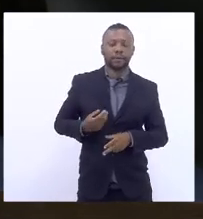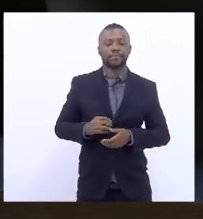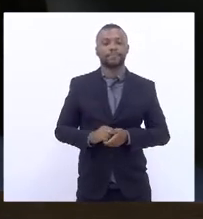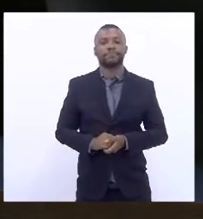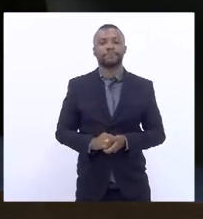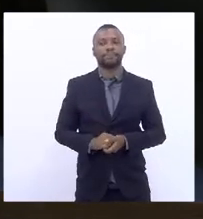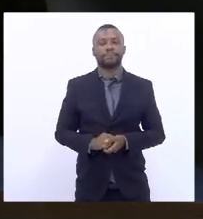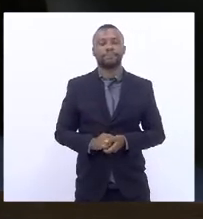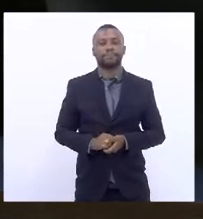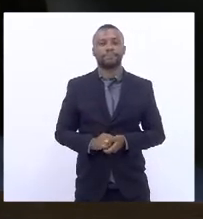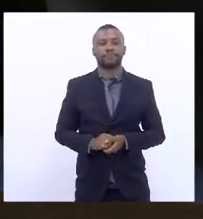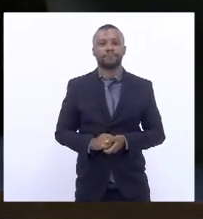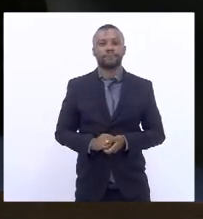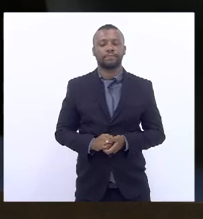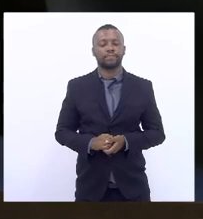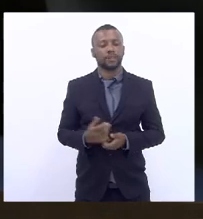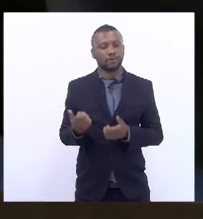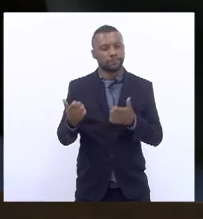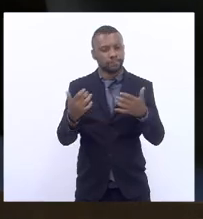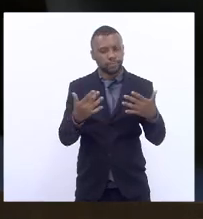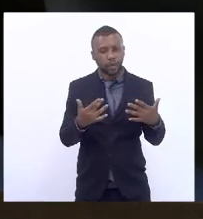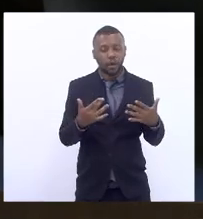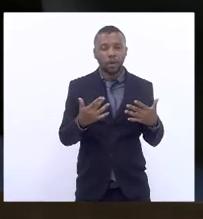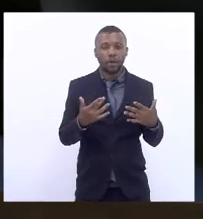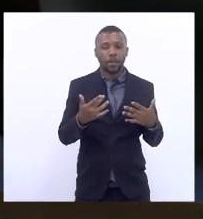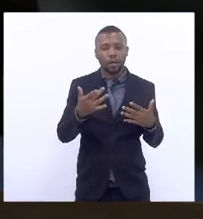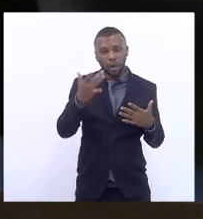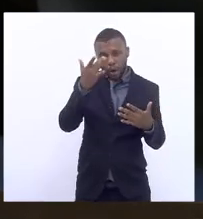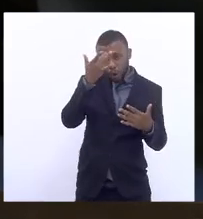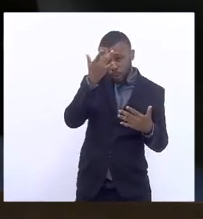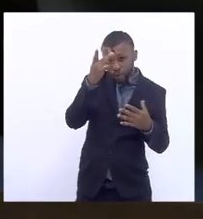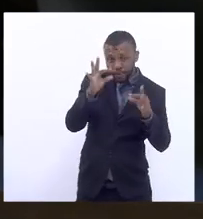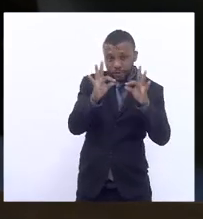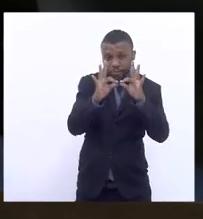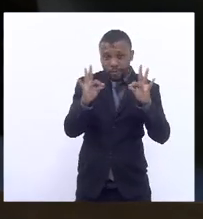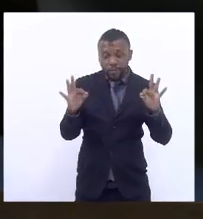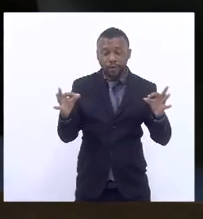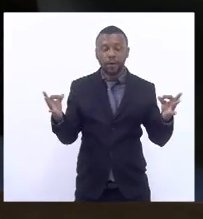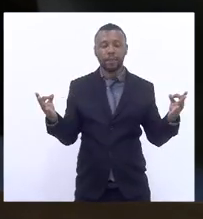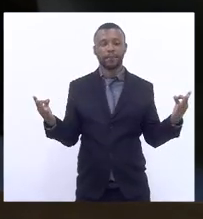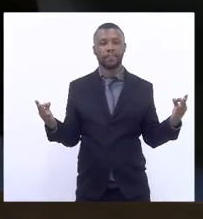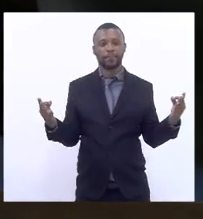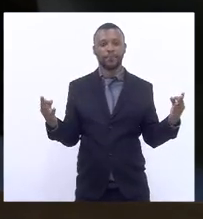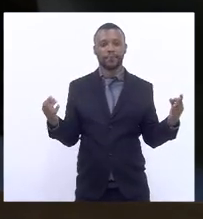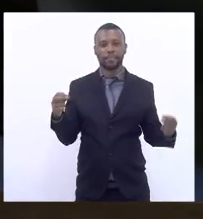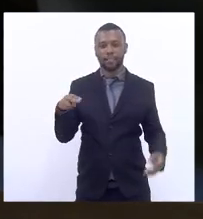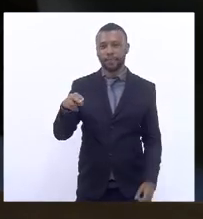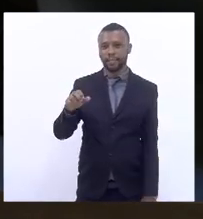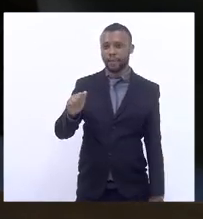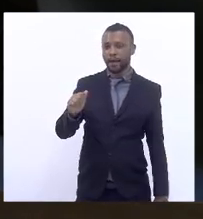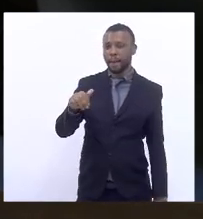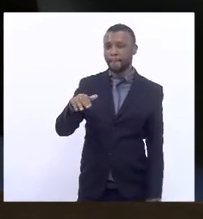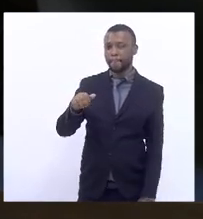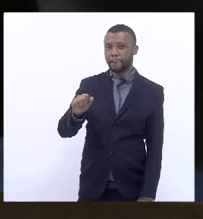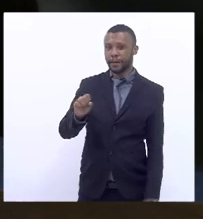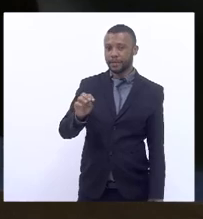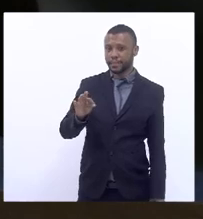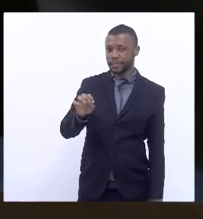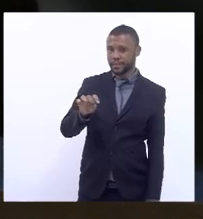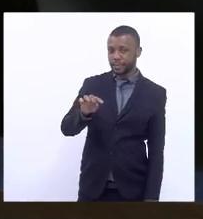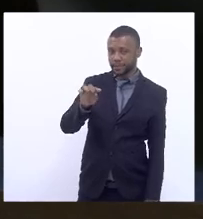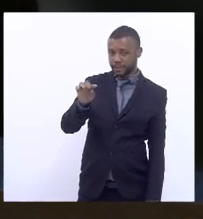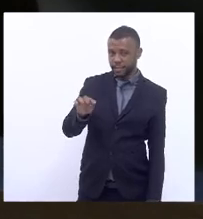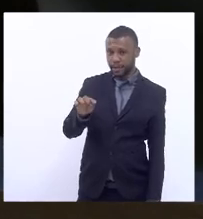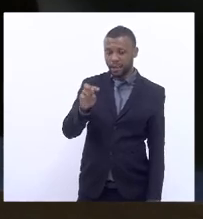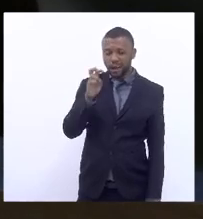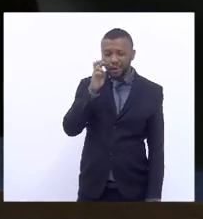Como diziam os indianos, como dizem ainda, namastê, eu vejo Deus em cada um de vocês.